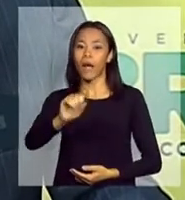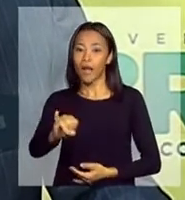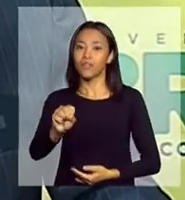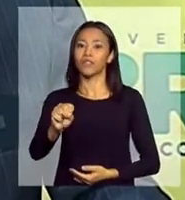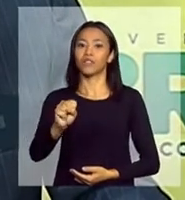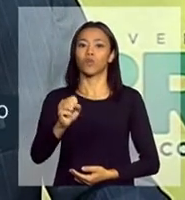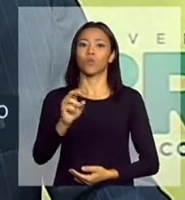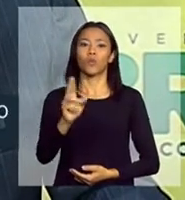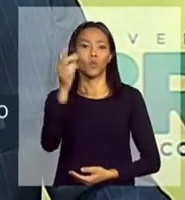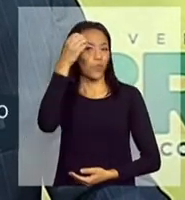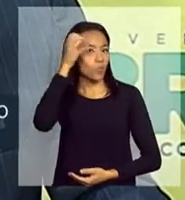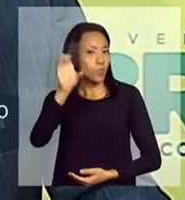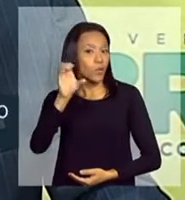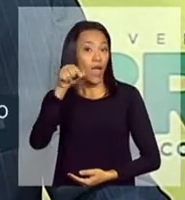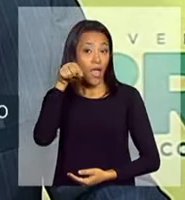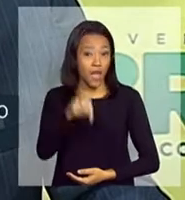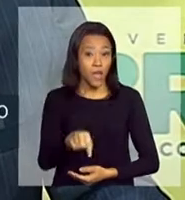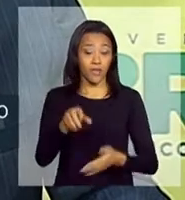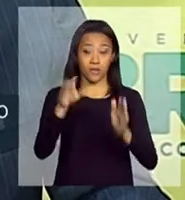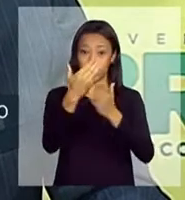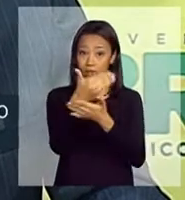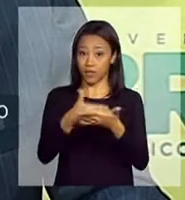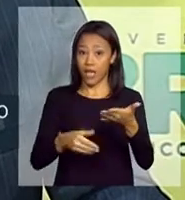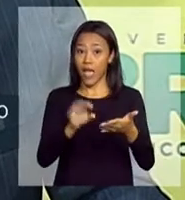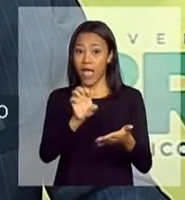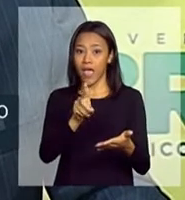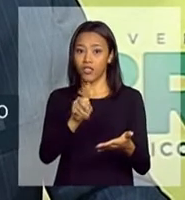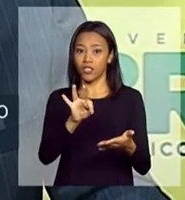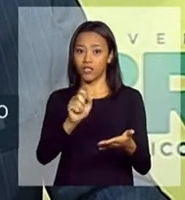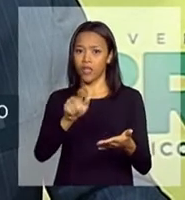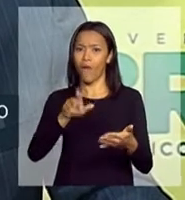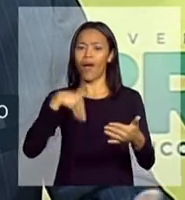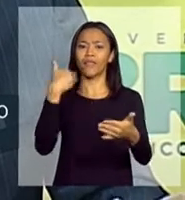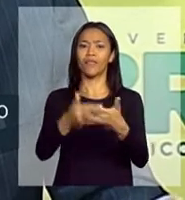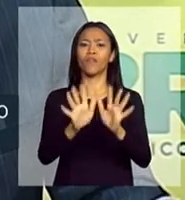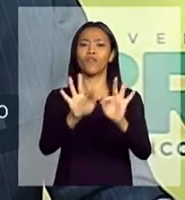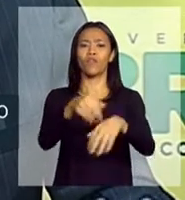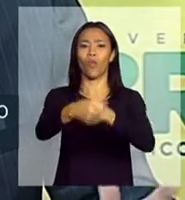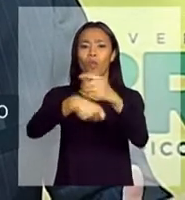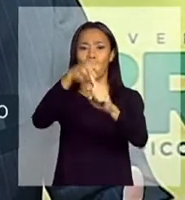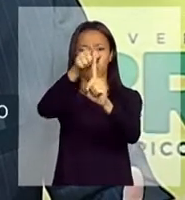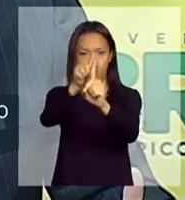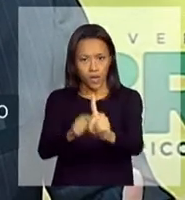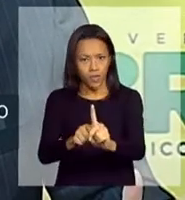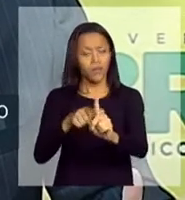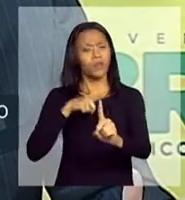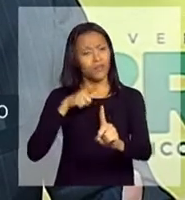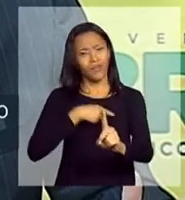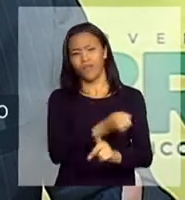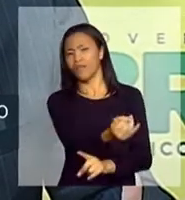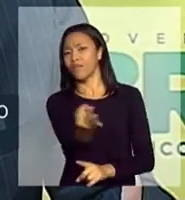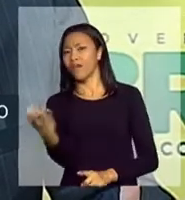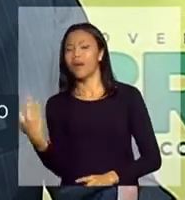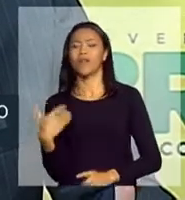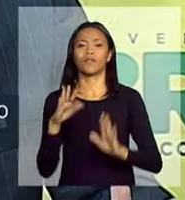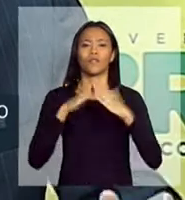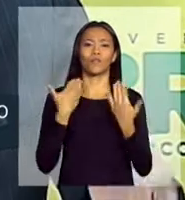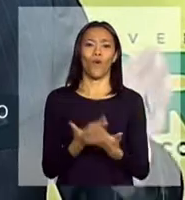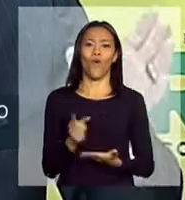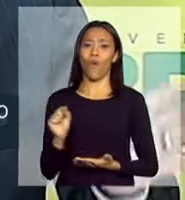edital que vai até o final do mês é importância divulgar tem muitas escolas que não têm a informação